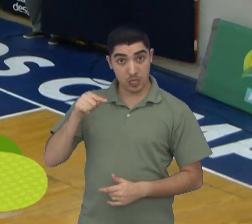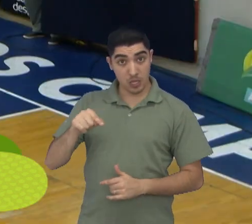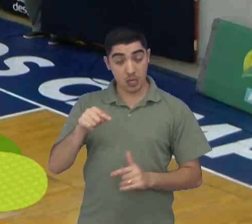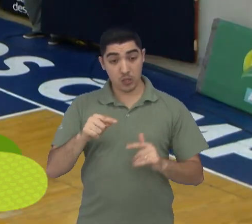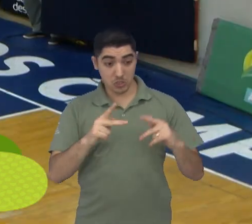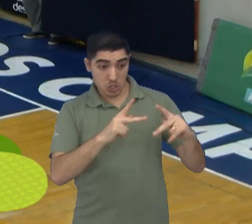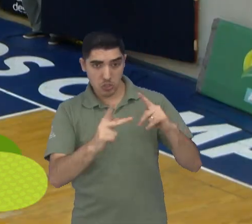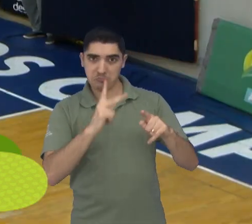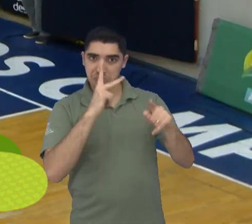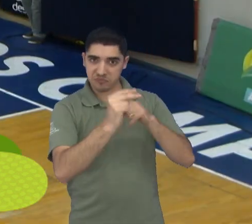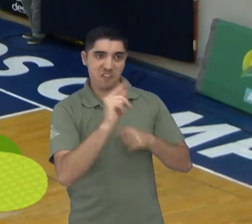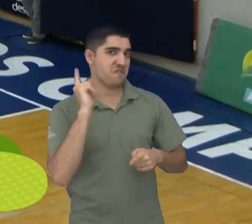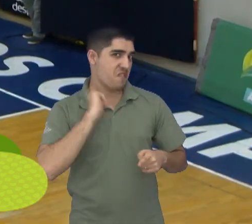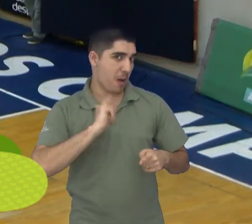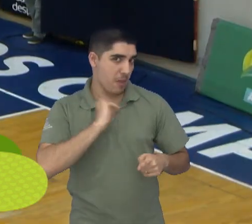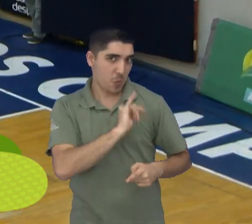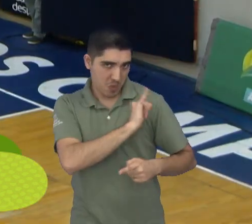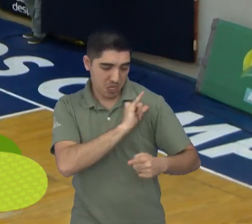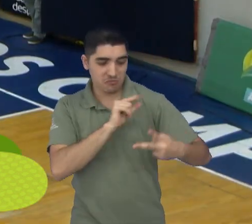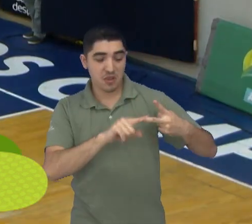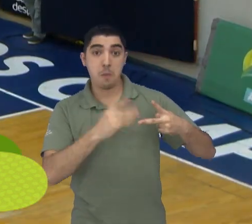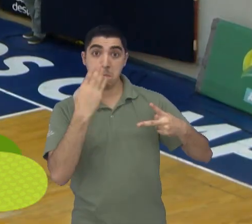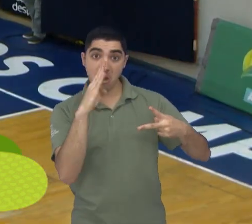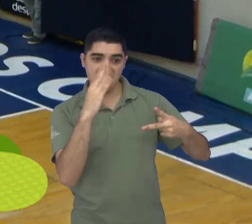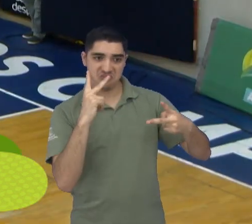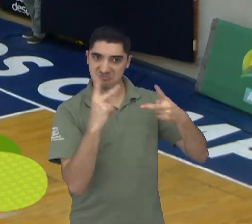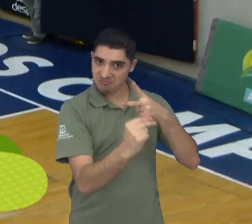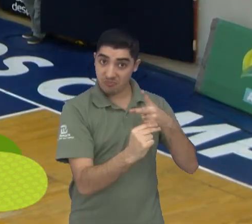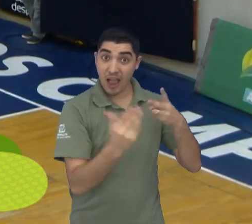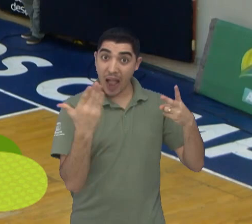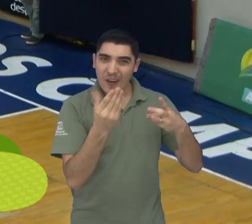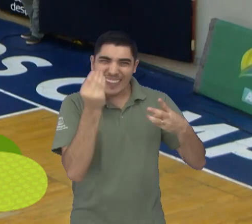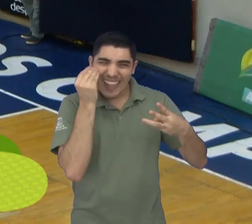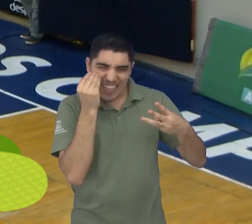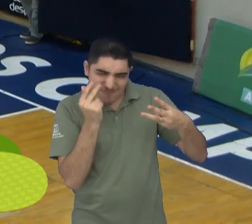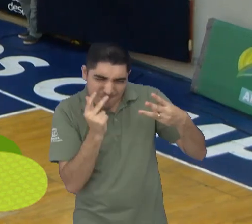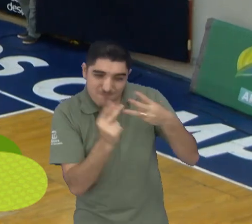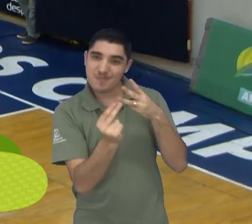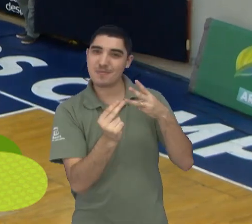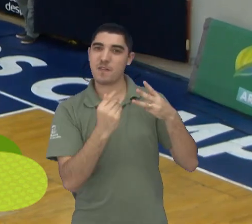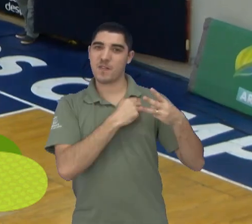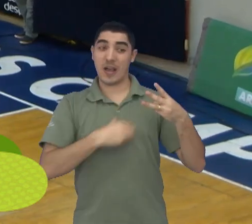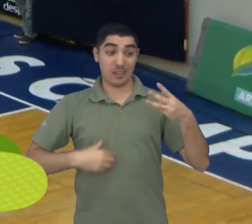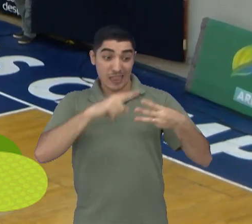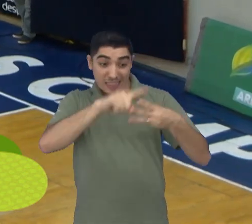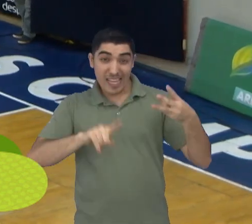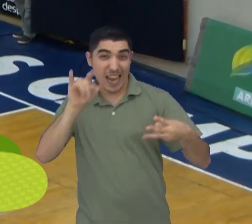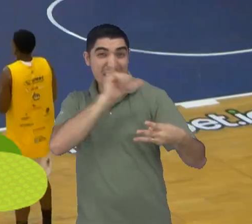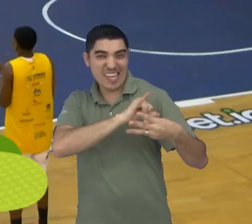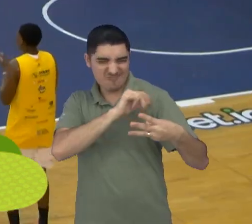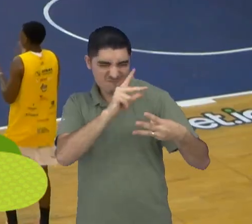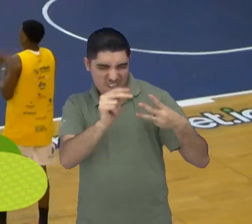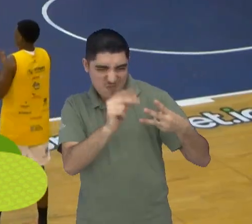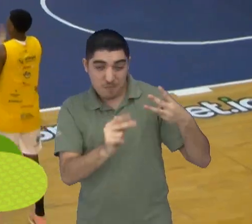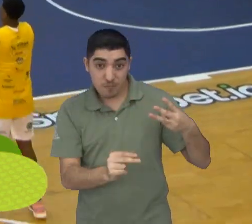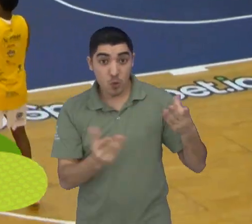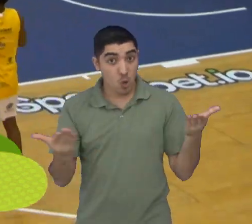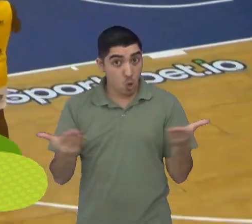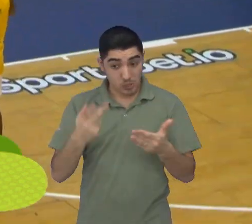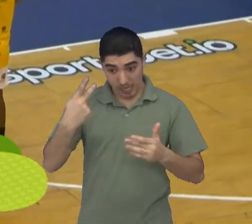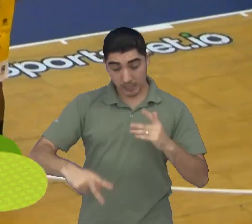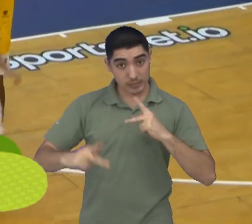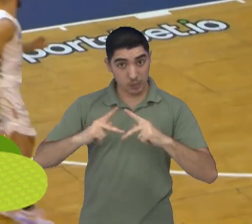contra o Flamengo e contra o Botafogo, os joseenses querem fazer a trinca carioca. A partida acontece no ginásio Lineu de